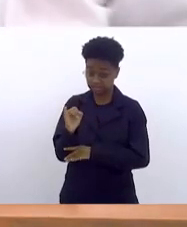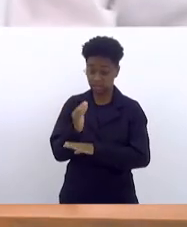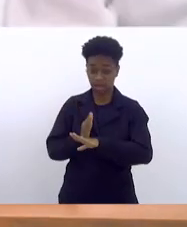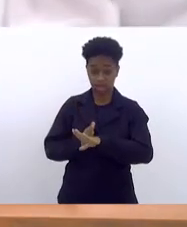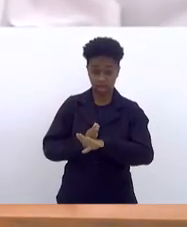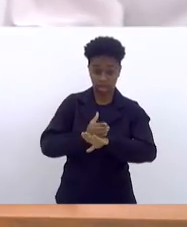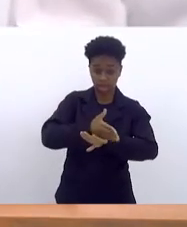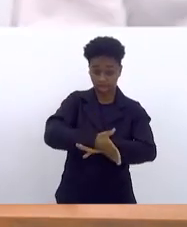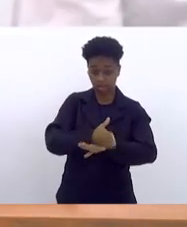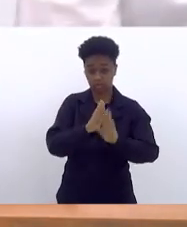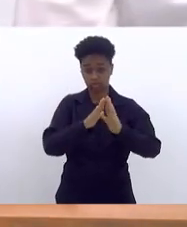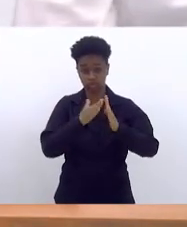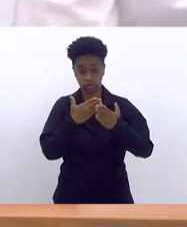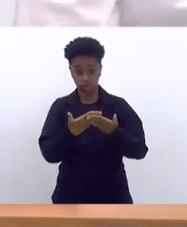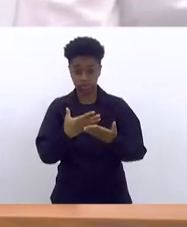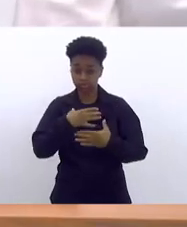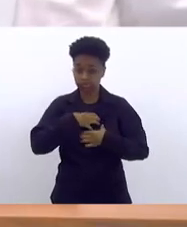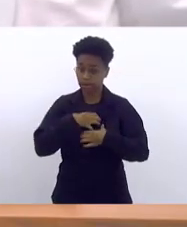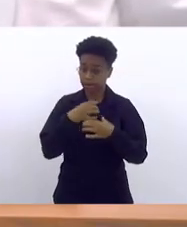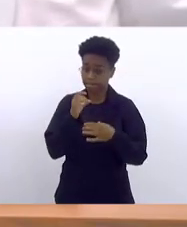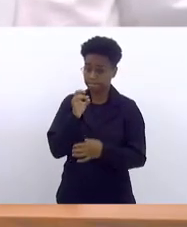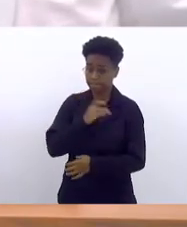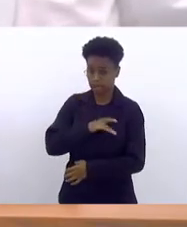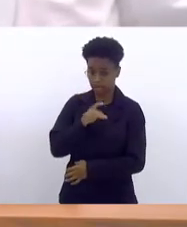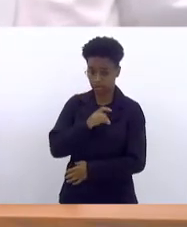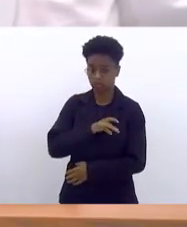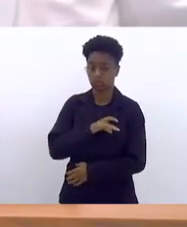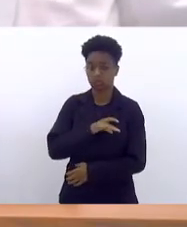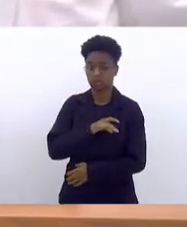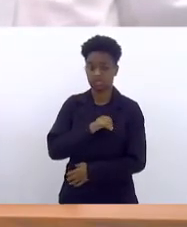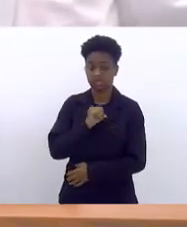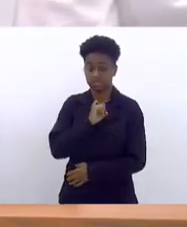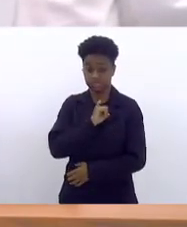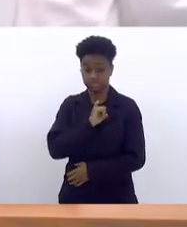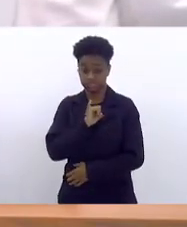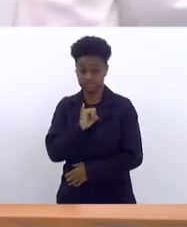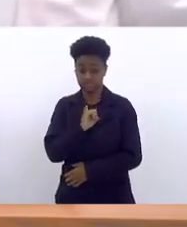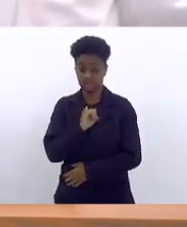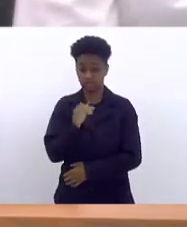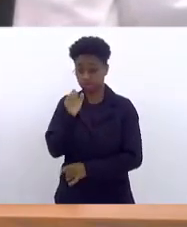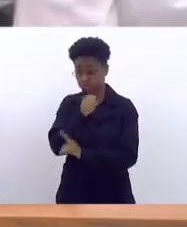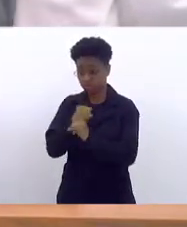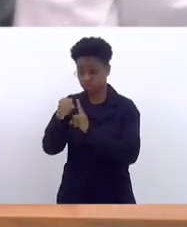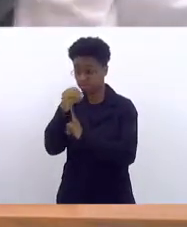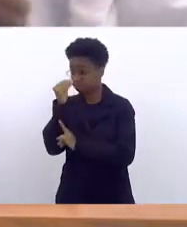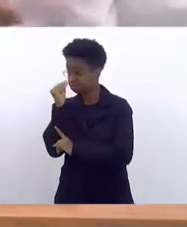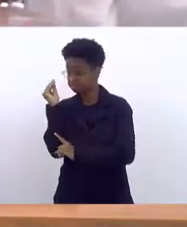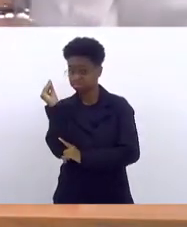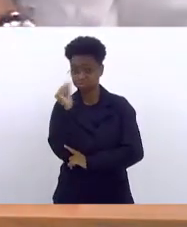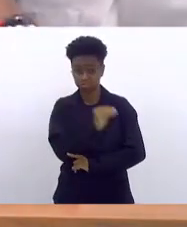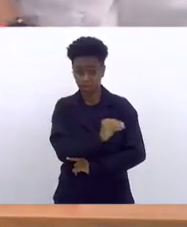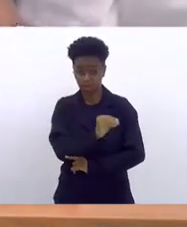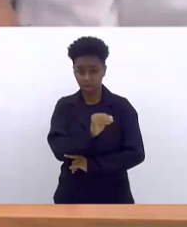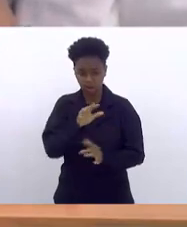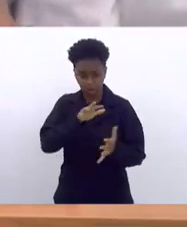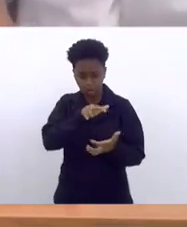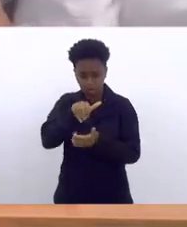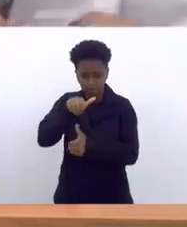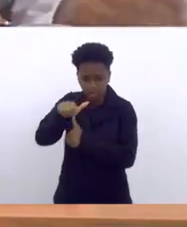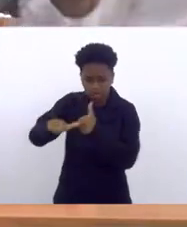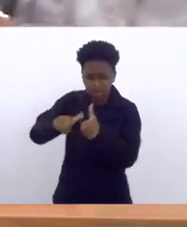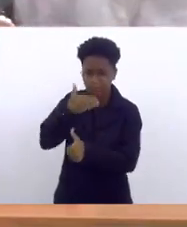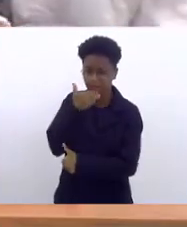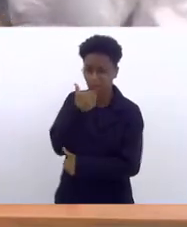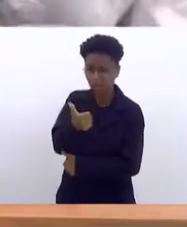escola com medo e se elas não são ouvidas pela sociedade, a transformação do mundo para melhor